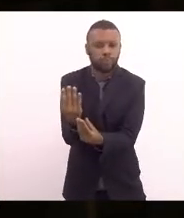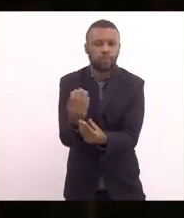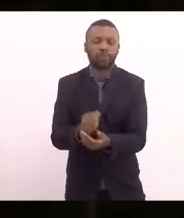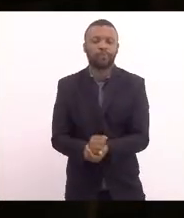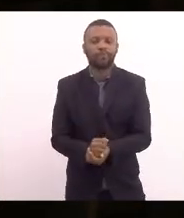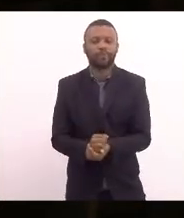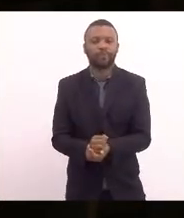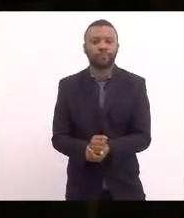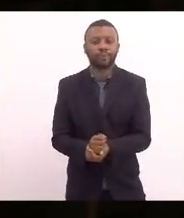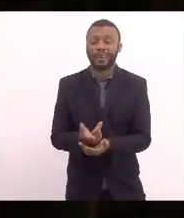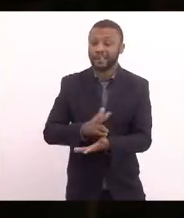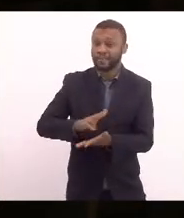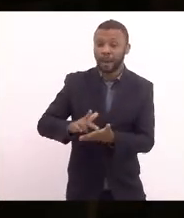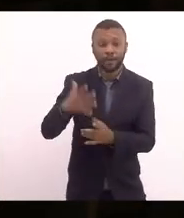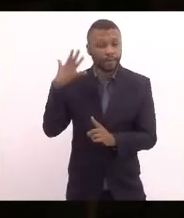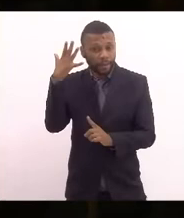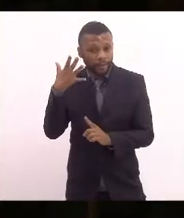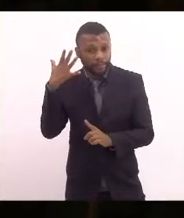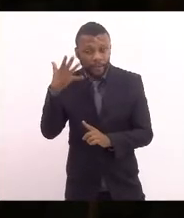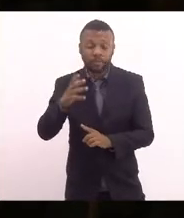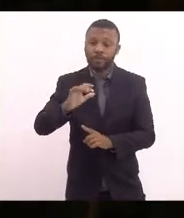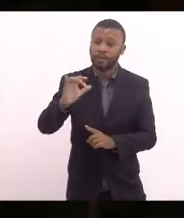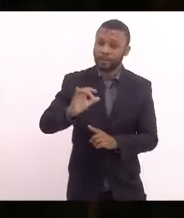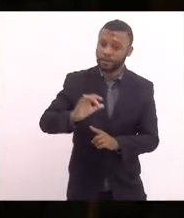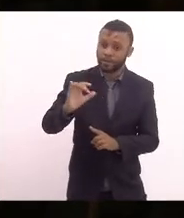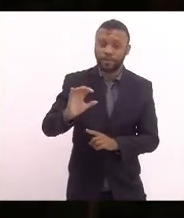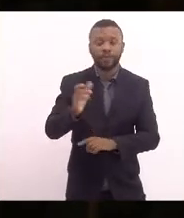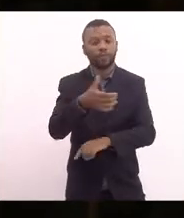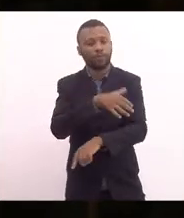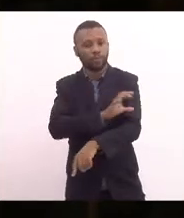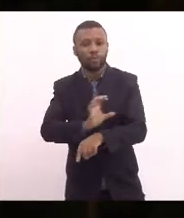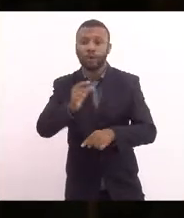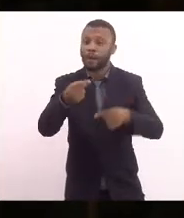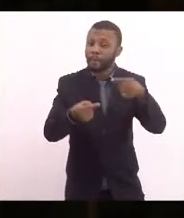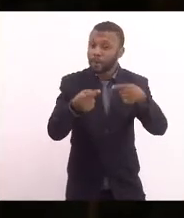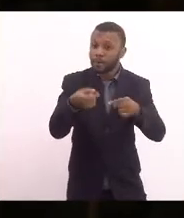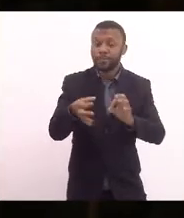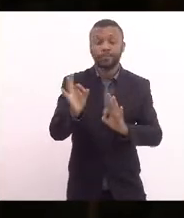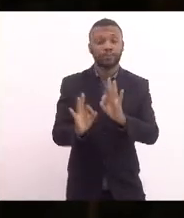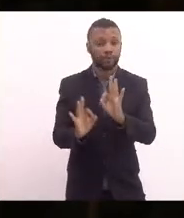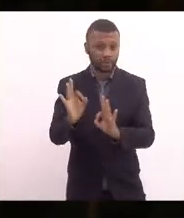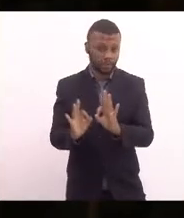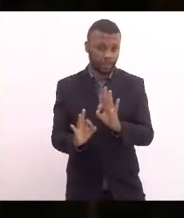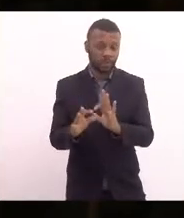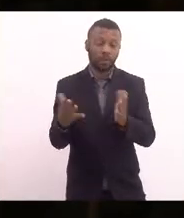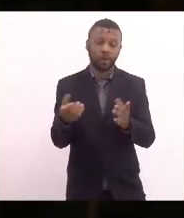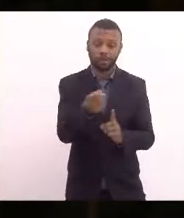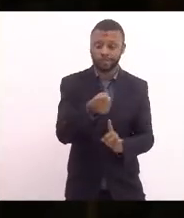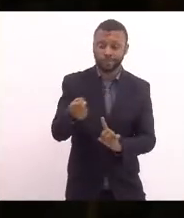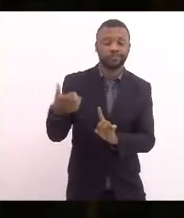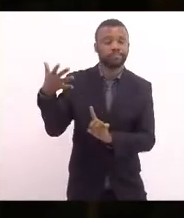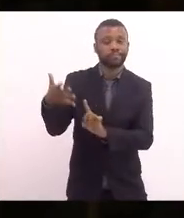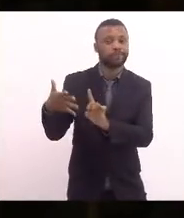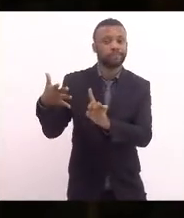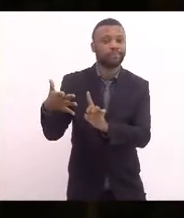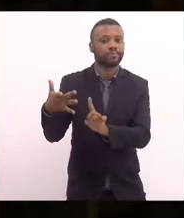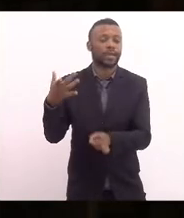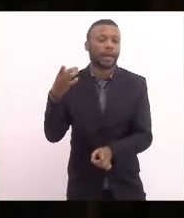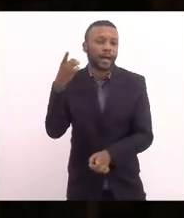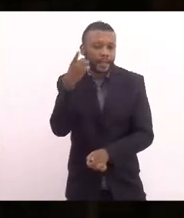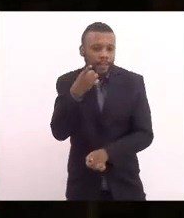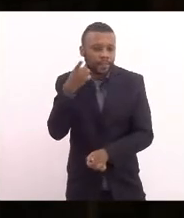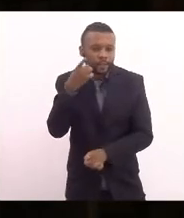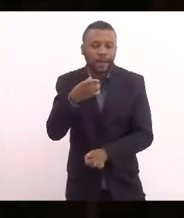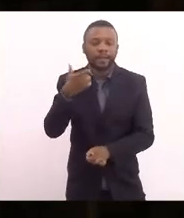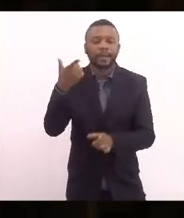científicos, culturais, políticos que organizam. Devolvo a palavra à excelentíssima deputada,